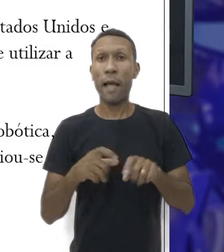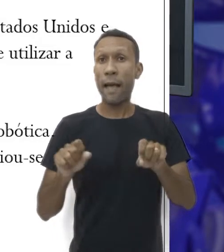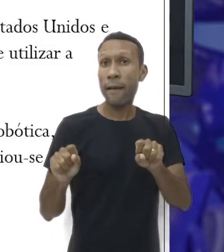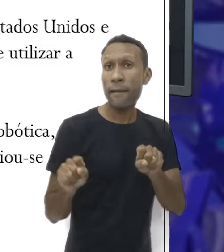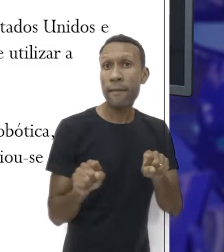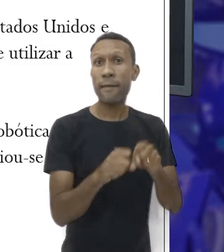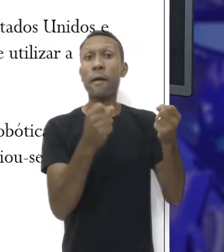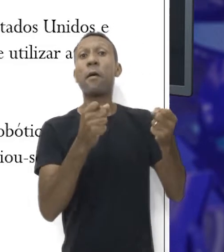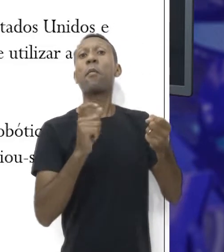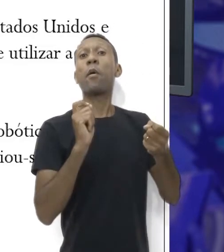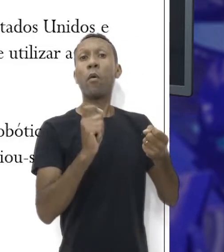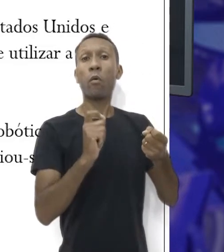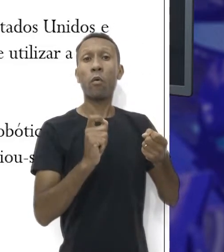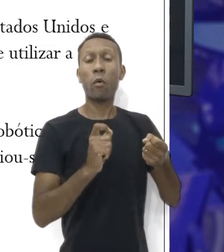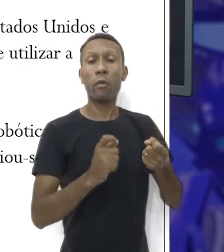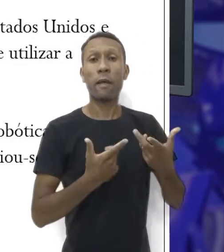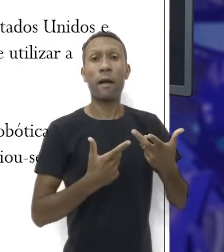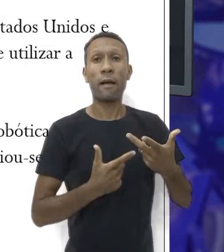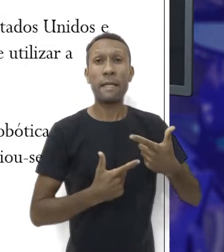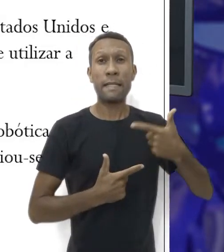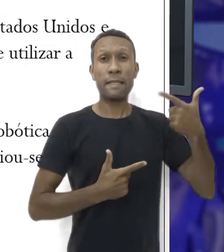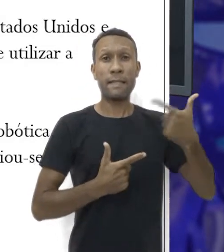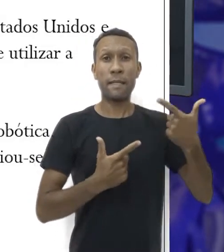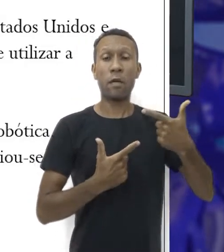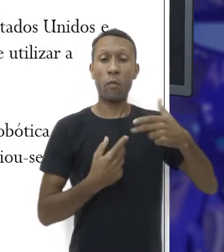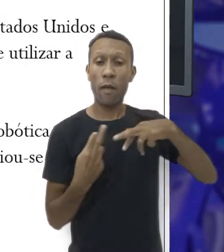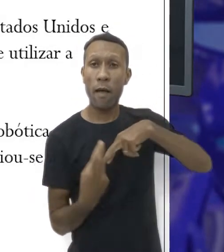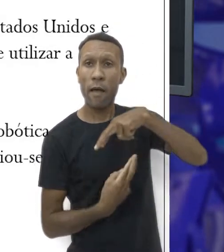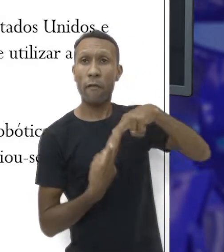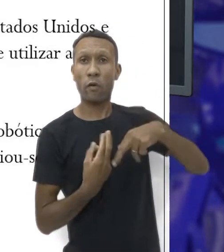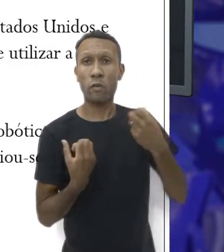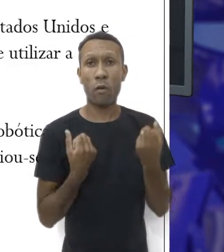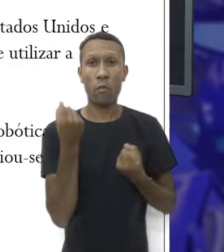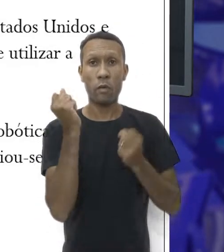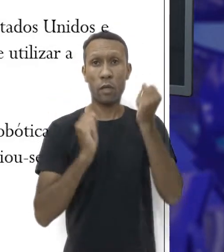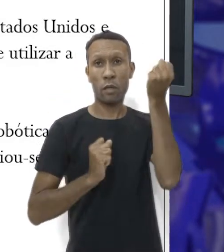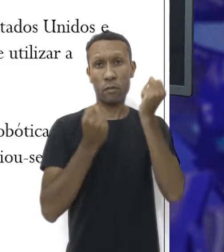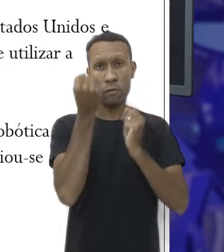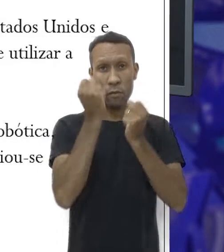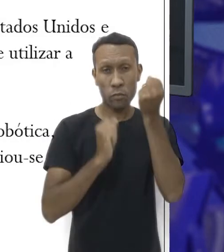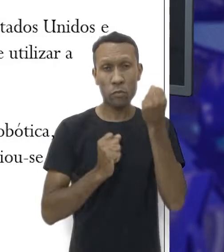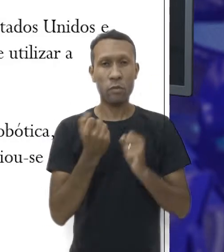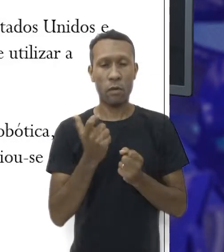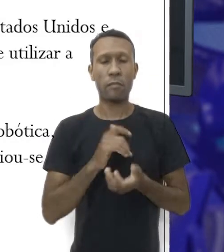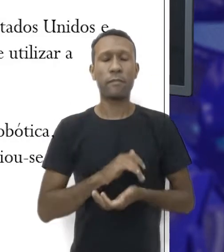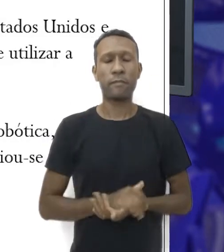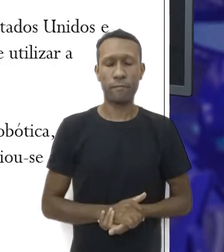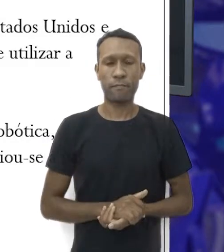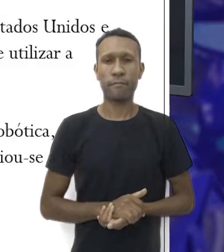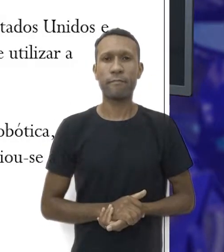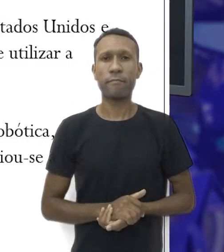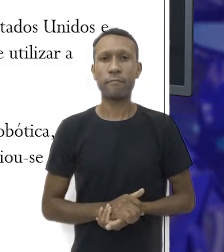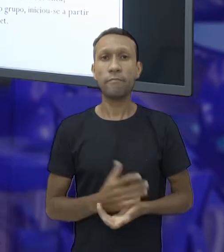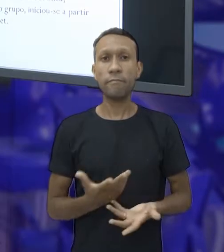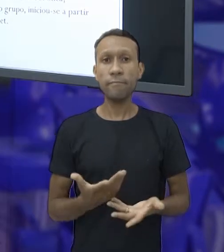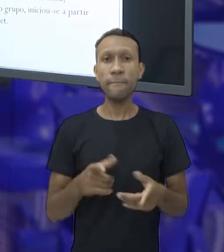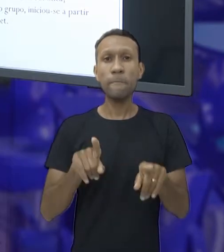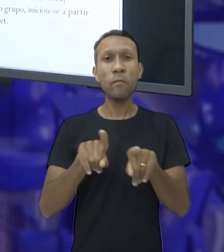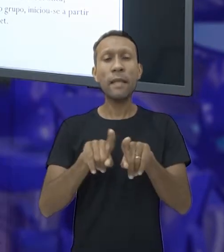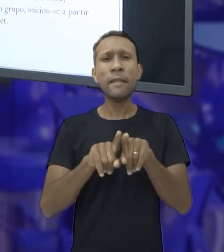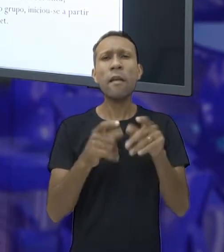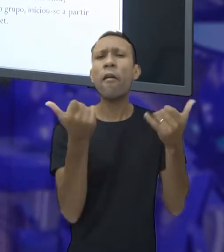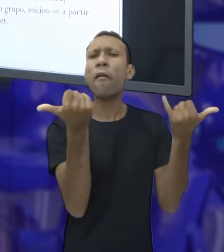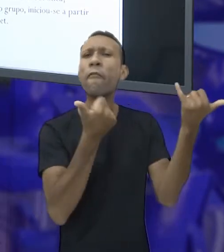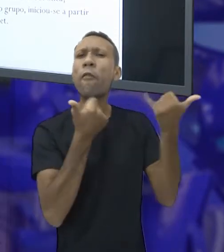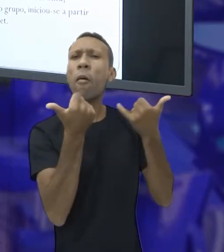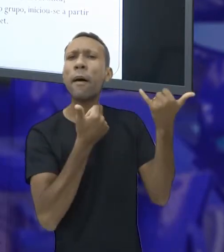sistema fordista da segunda Revolução Industrial, certo? A gente já vai falar um pouquinho sobre isso, beleza? E informacional,